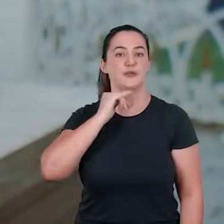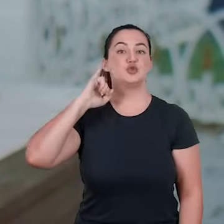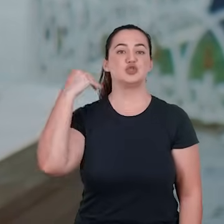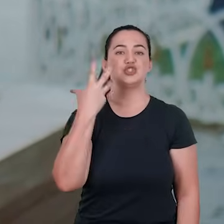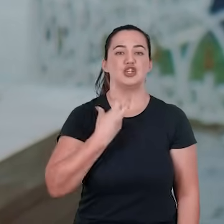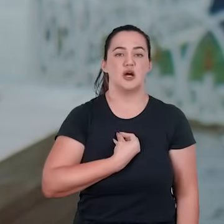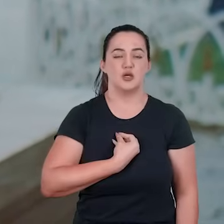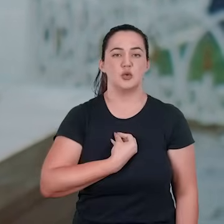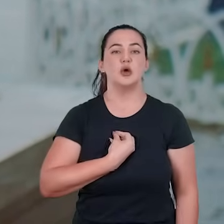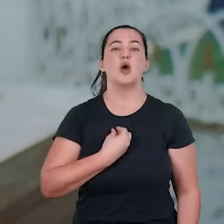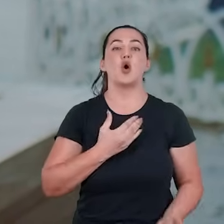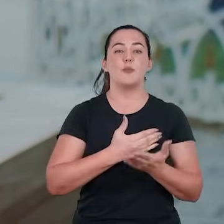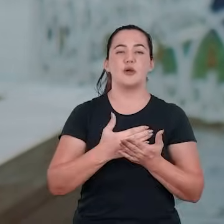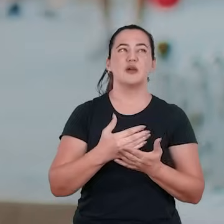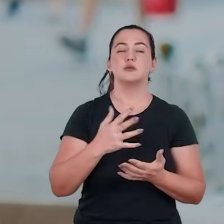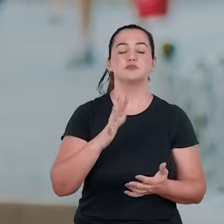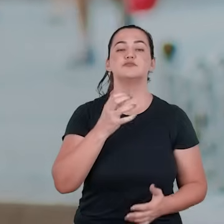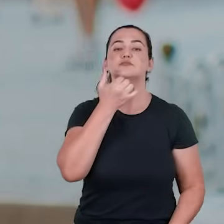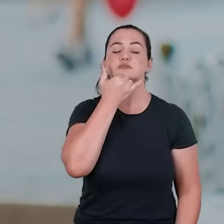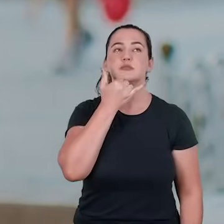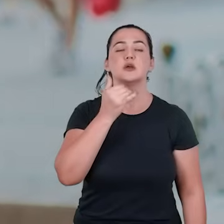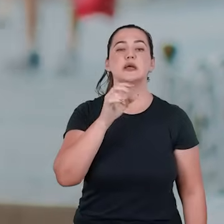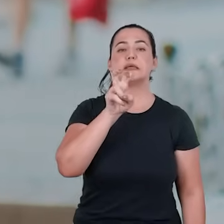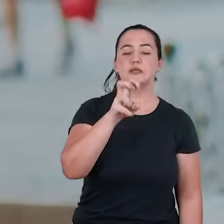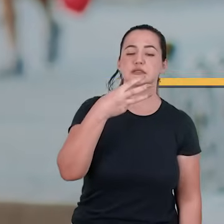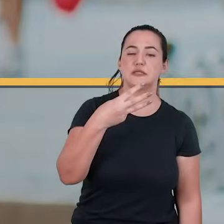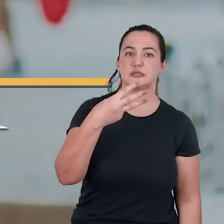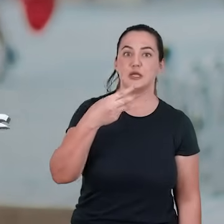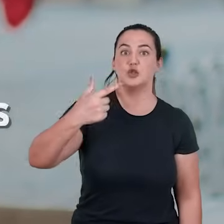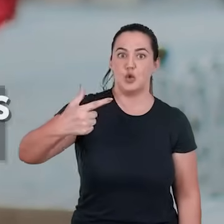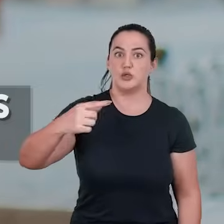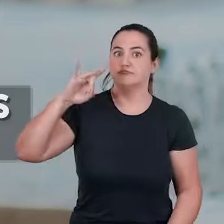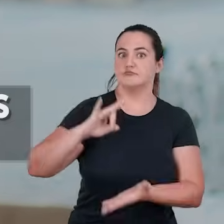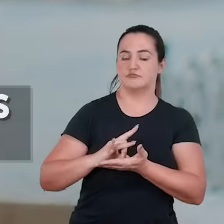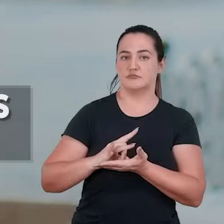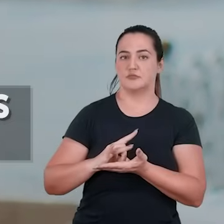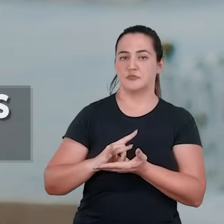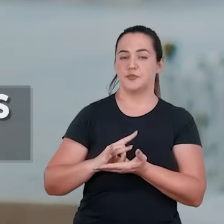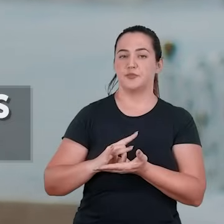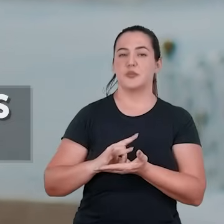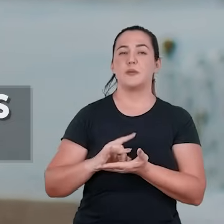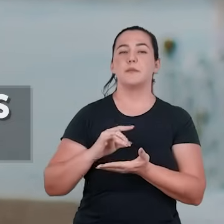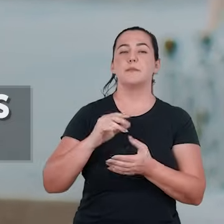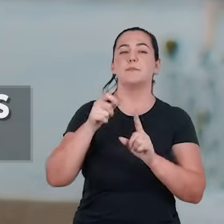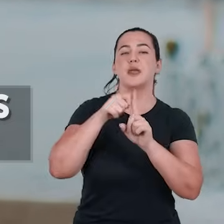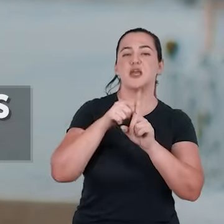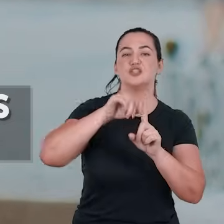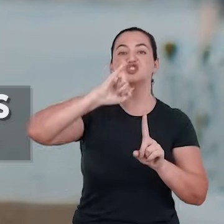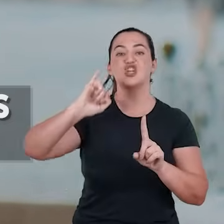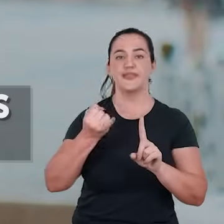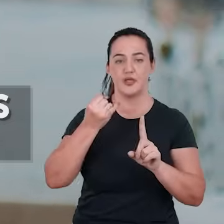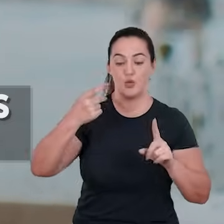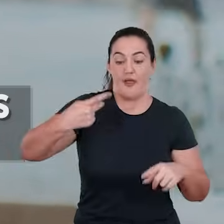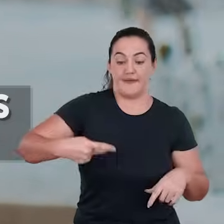cristianismo foi em 538 de nossa época. No ano 532, mais propriamente no mês de janeiro,